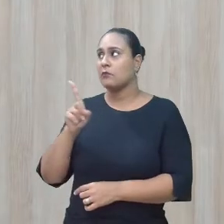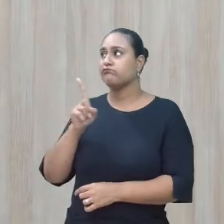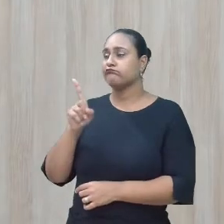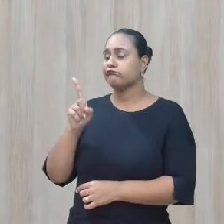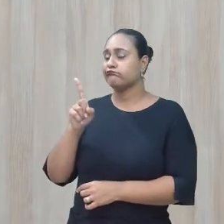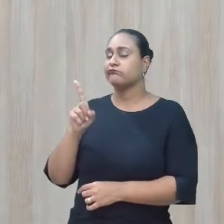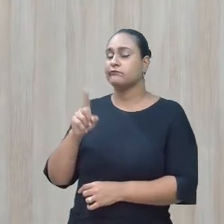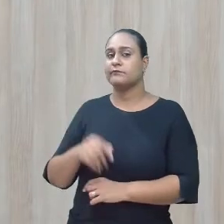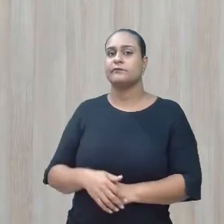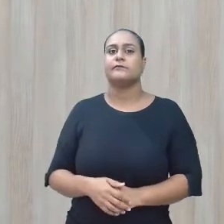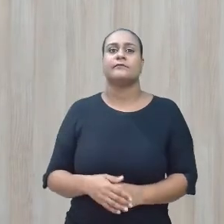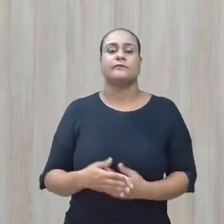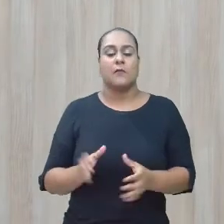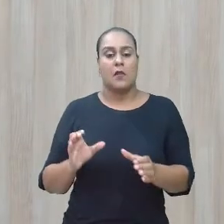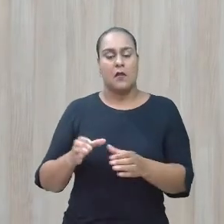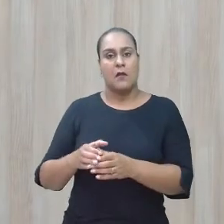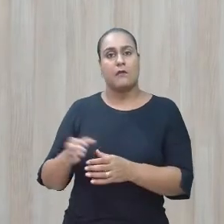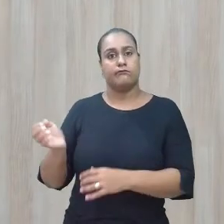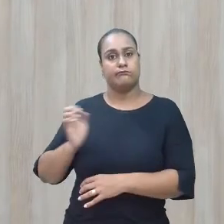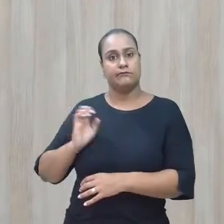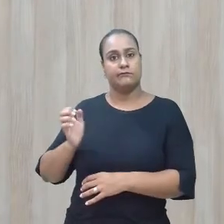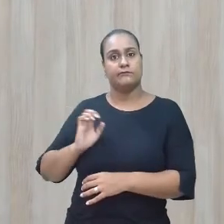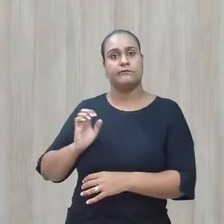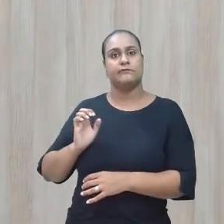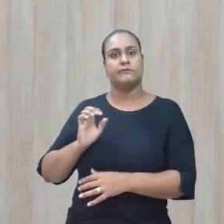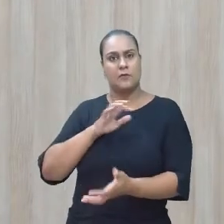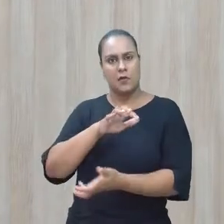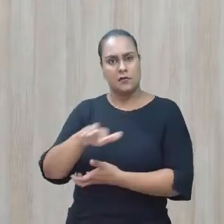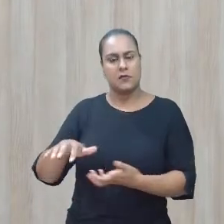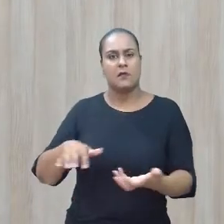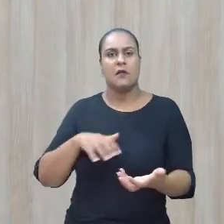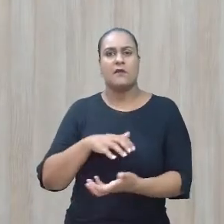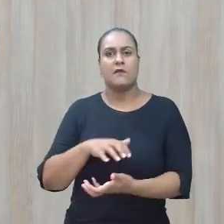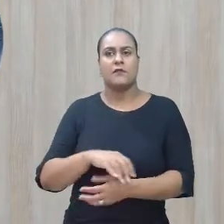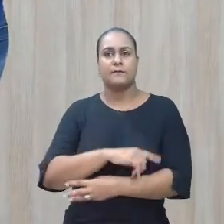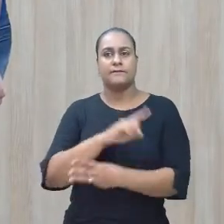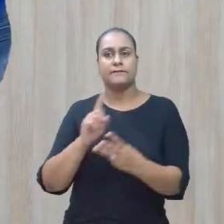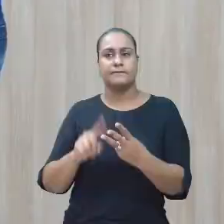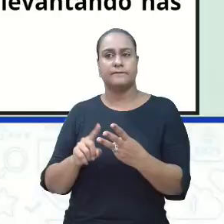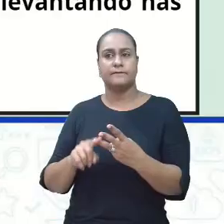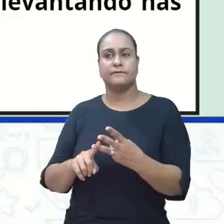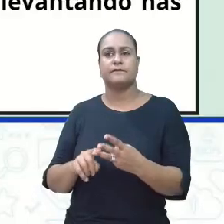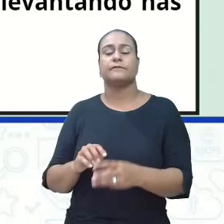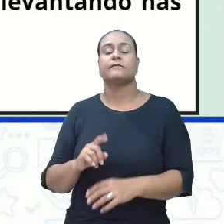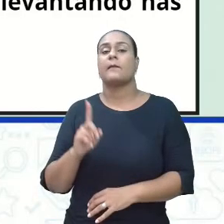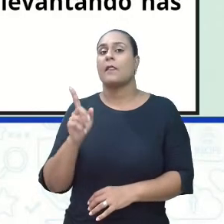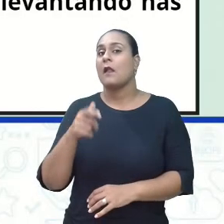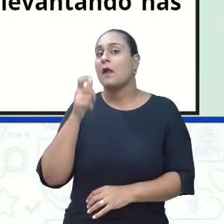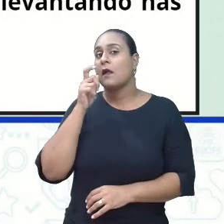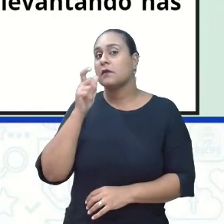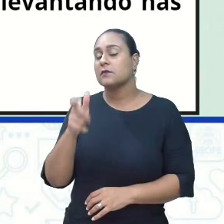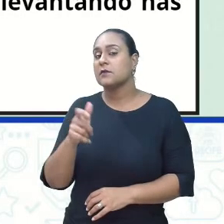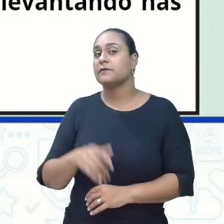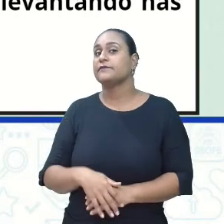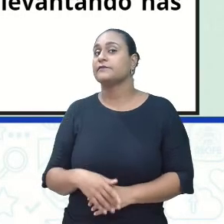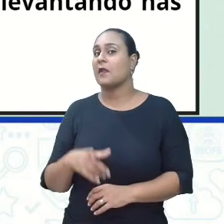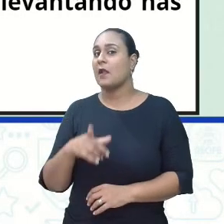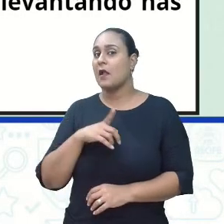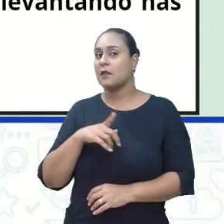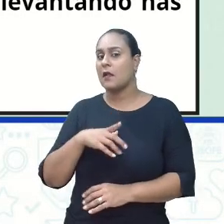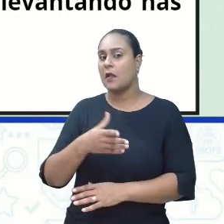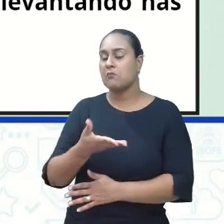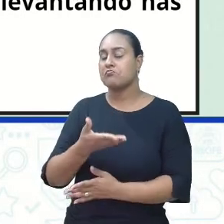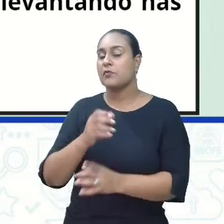passando. Então, uma elite se revolta, tá certo? O ponto 3, ele é também muito interessante, porque apesar de envolver